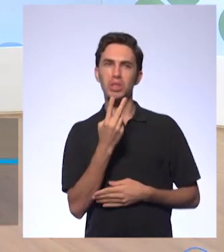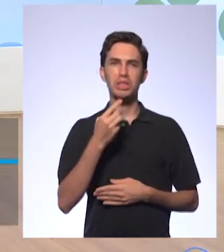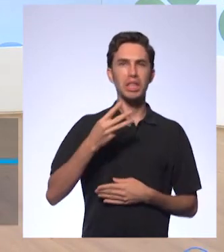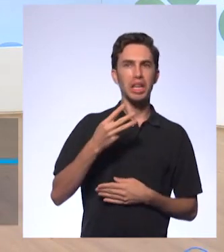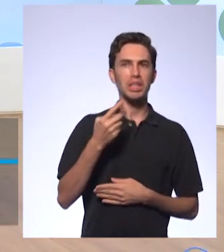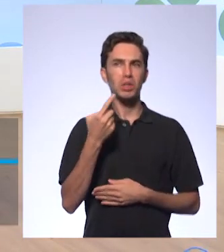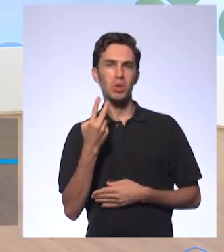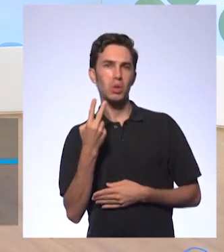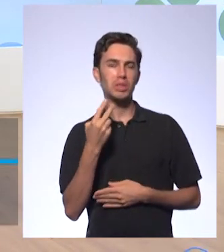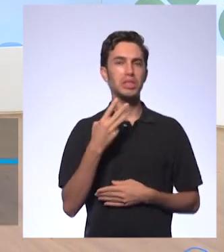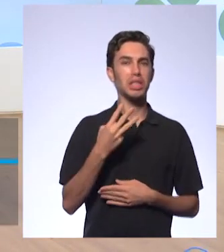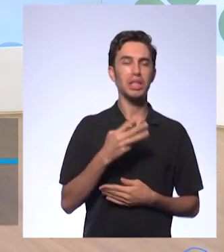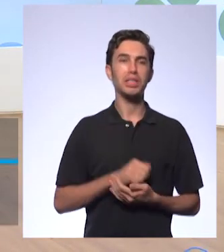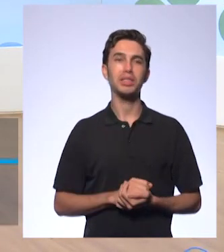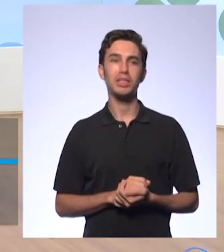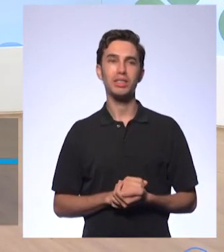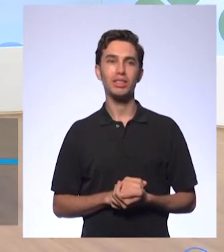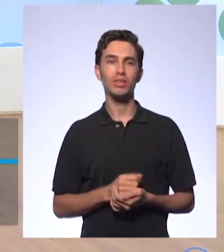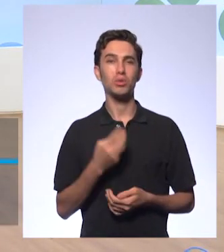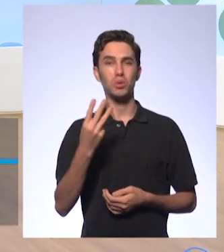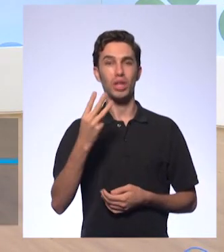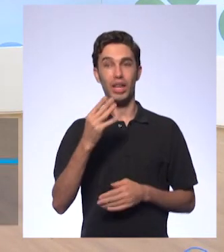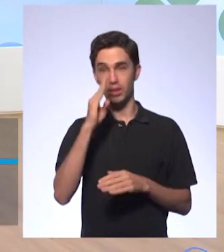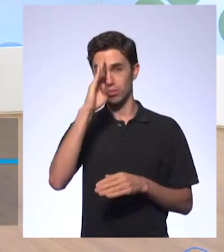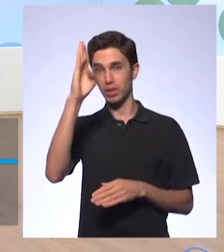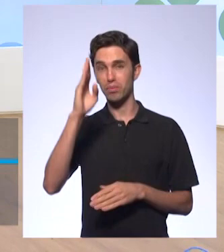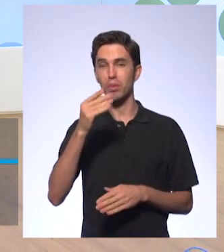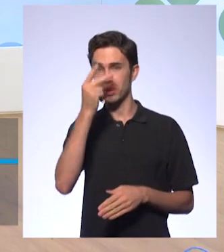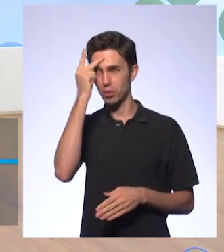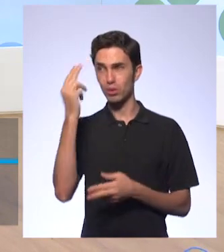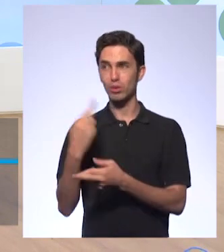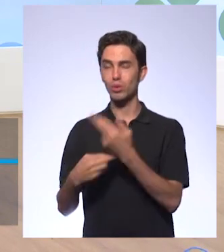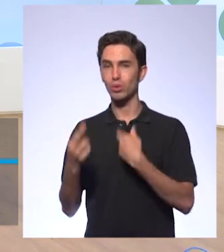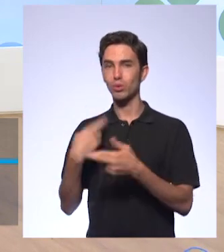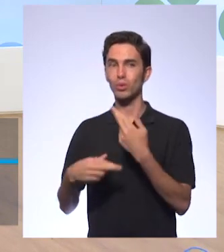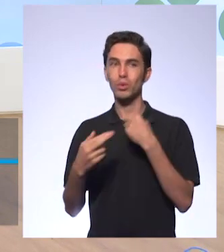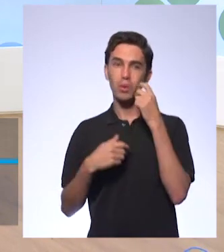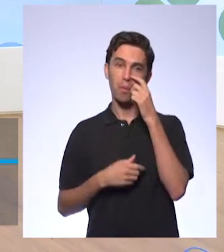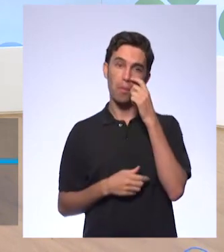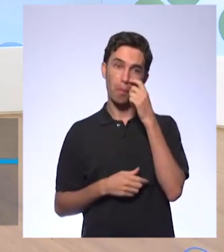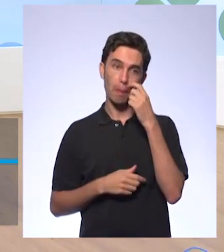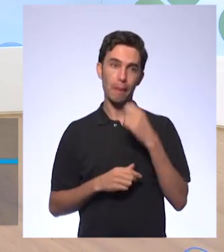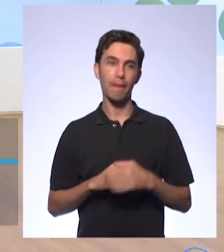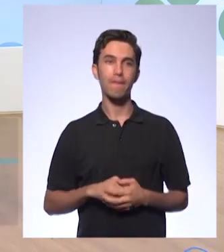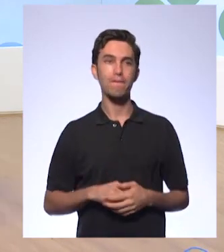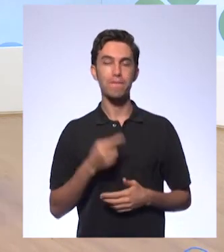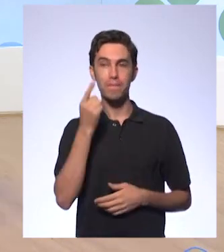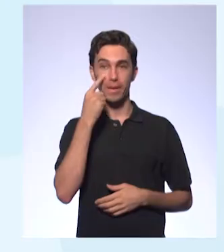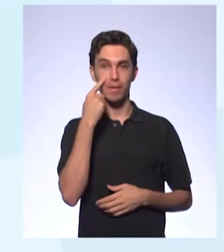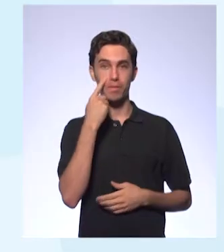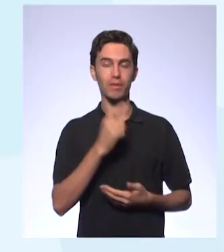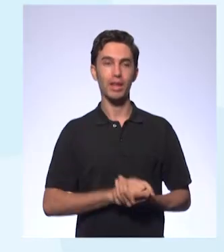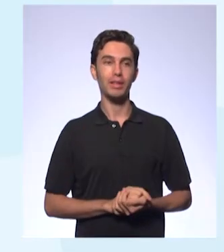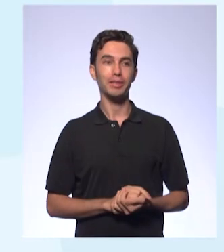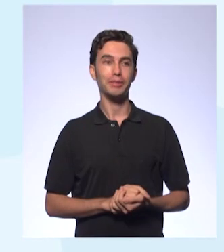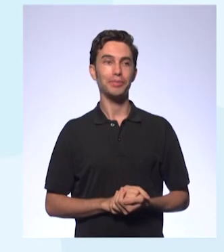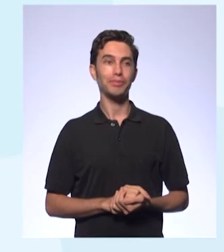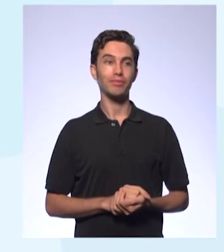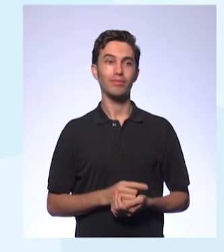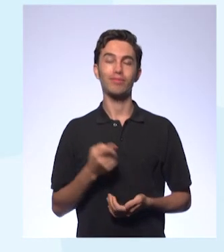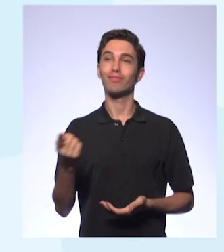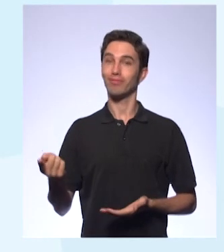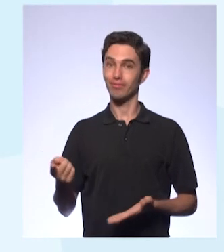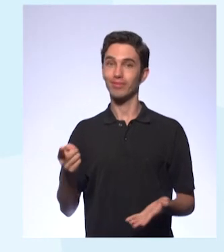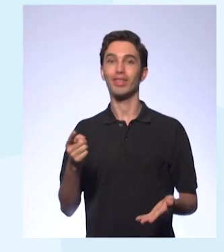3. Tem uma coisa o 3 aí. É soberano, o 3 é soberano. Então vamos ver o que é primeiro e depois a gente comenta, né? Então vamos lá.